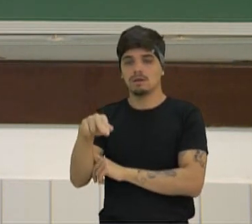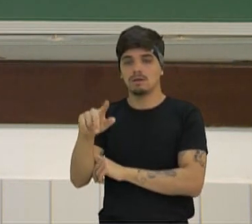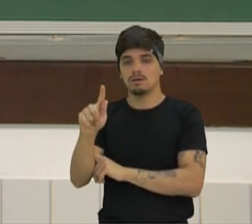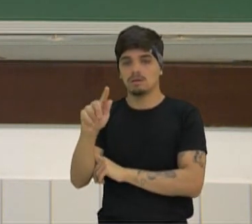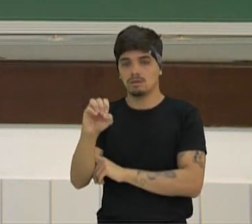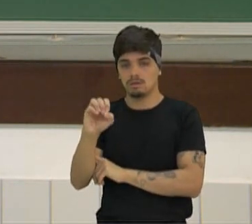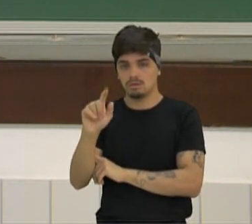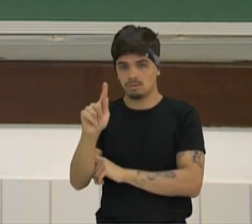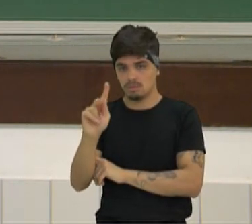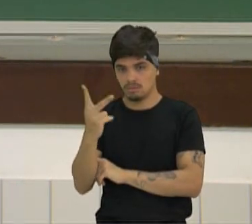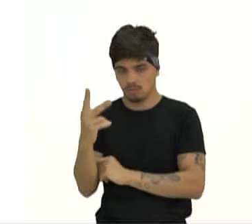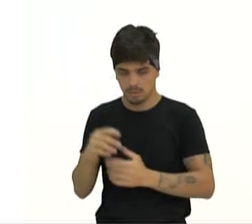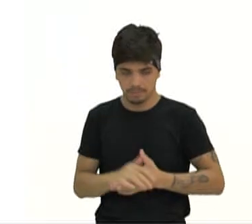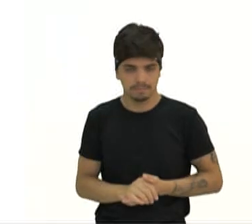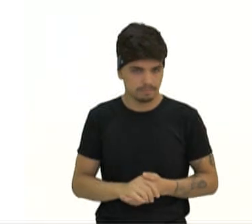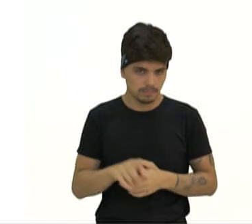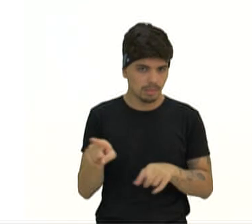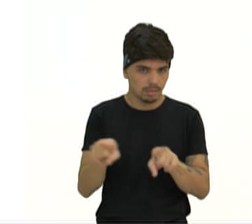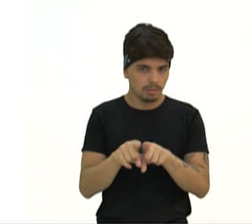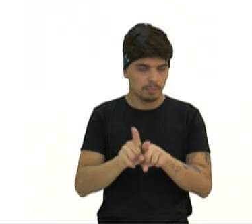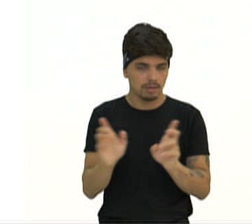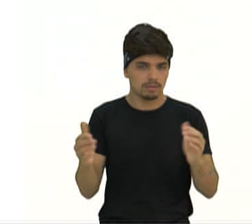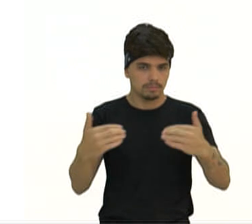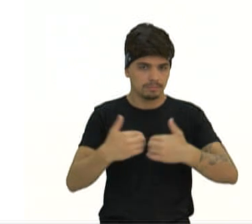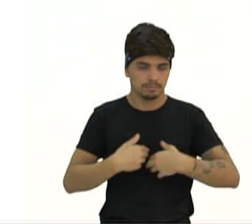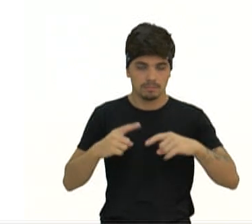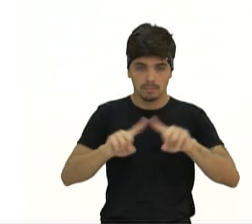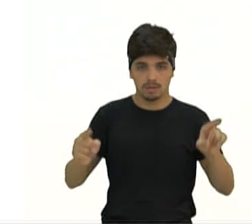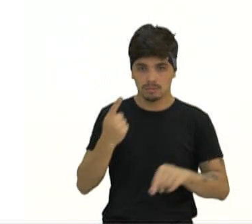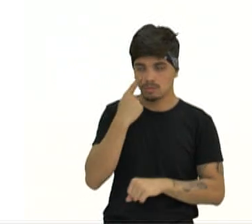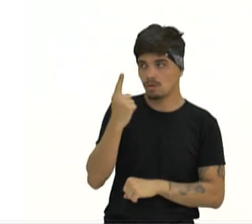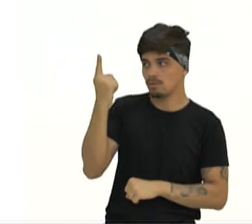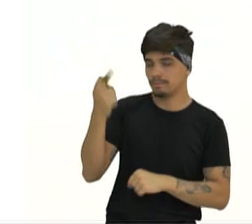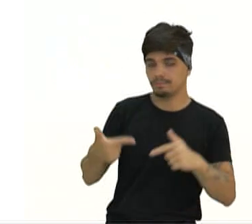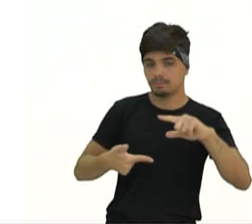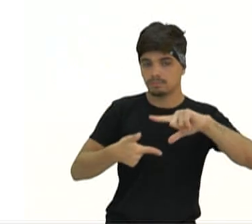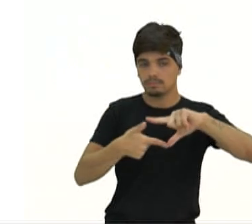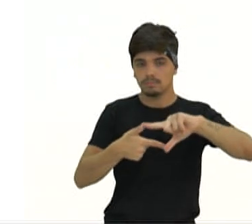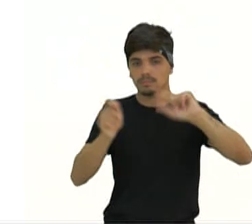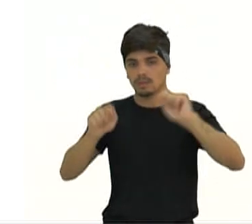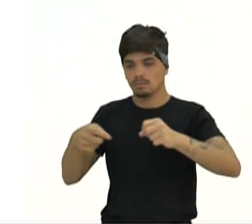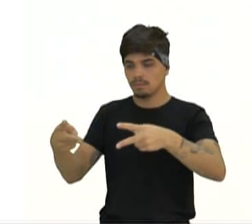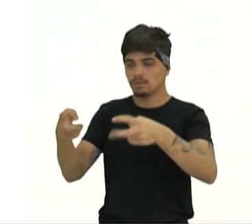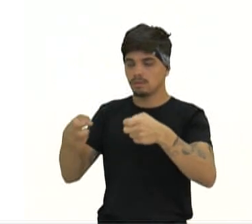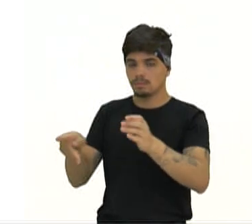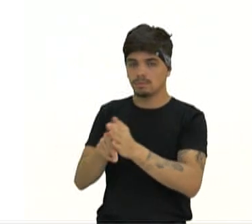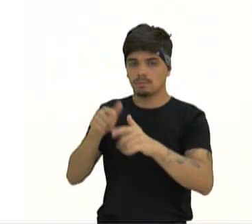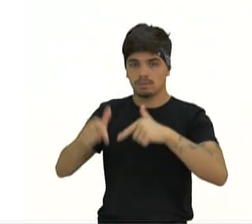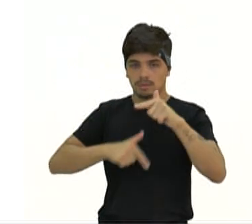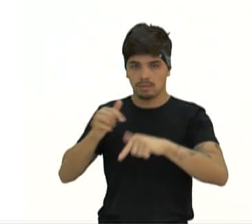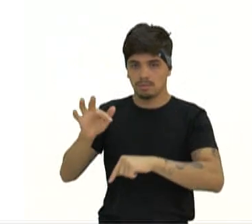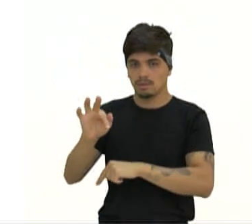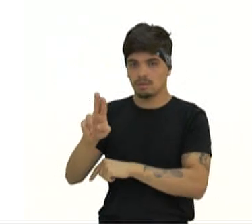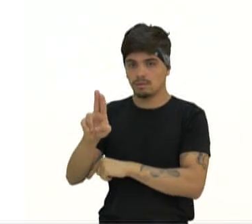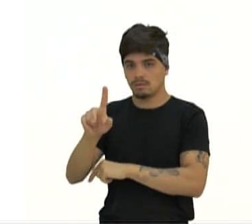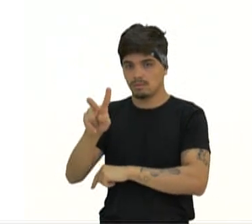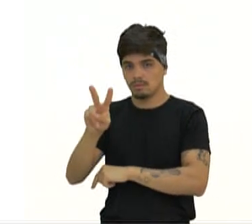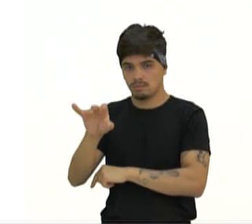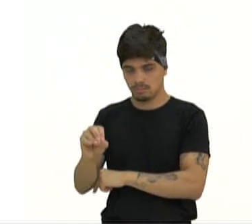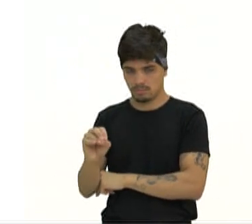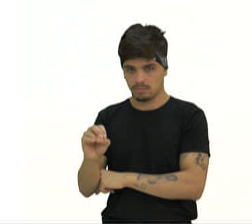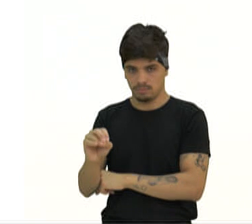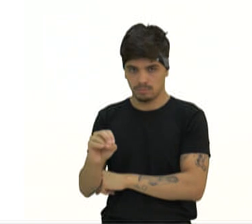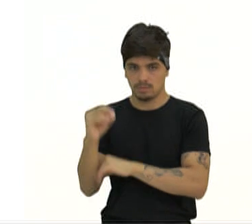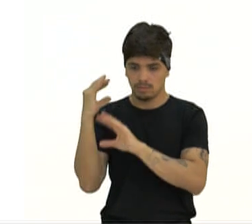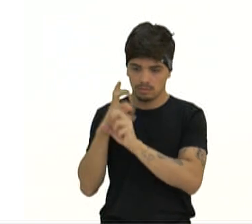autismo nessa tirinha nós podemos observar o trabalho do autor Fúlvio Pacheco e sua obra relatos Asus